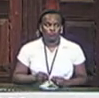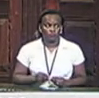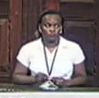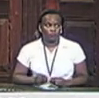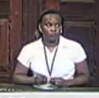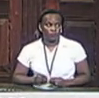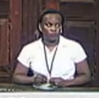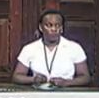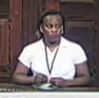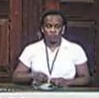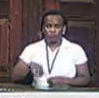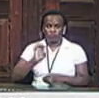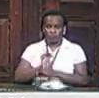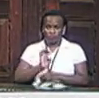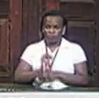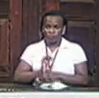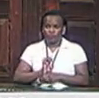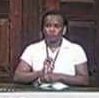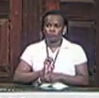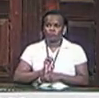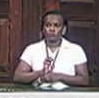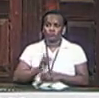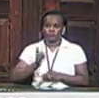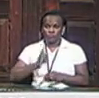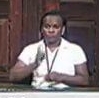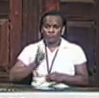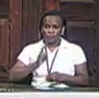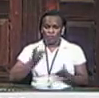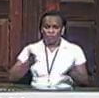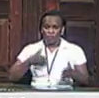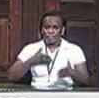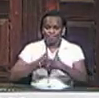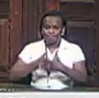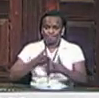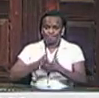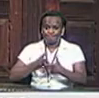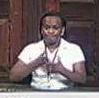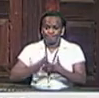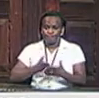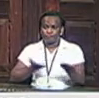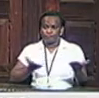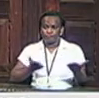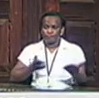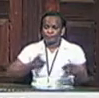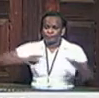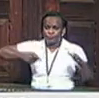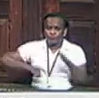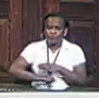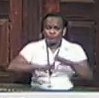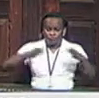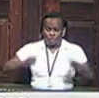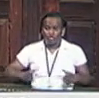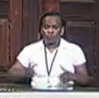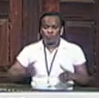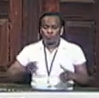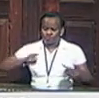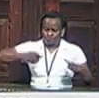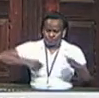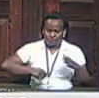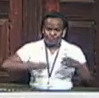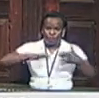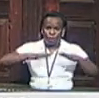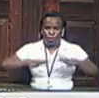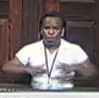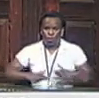do Estado deste impasse, deste buraco que se